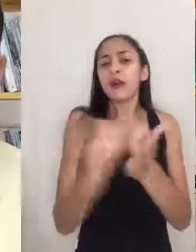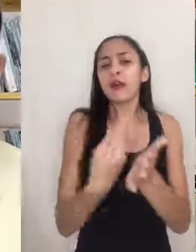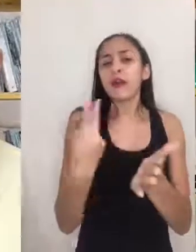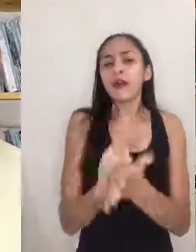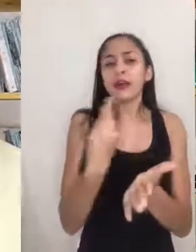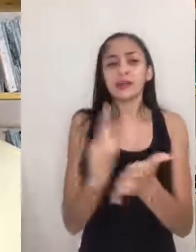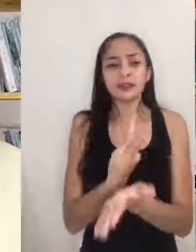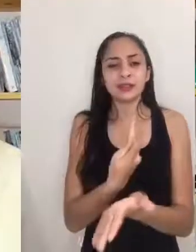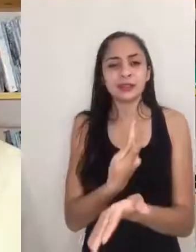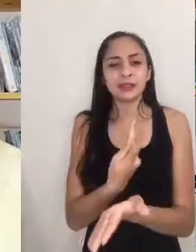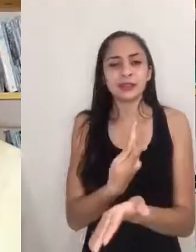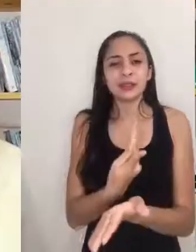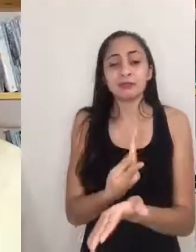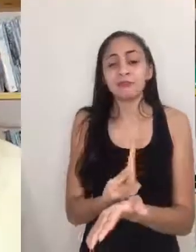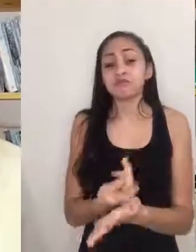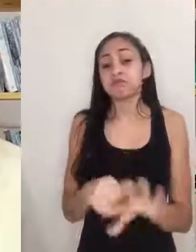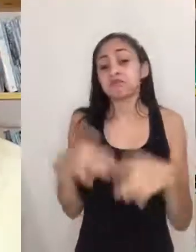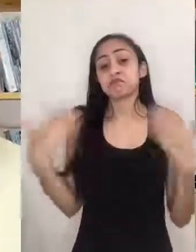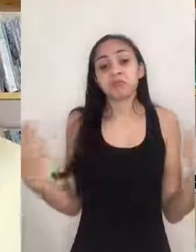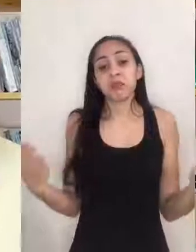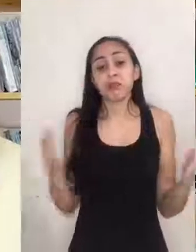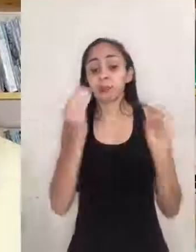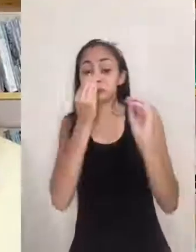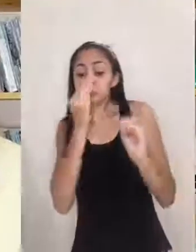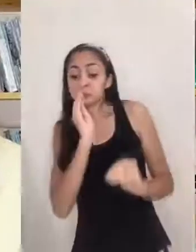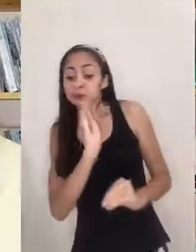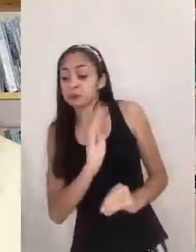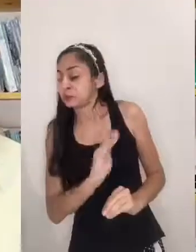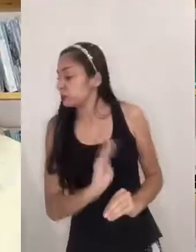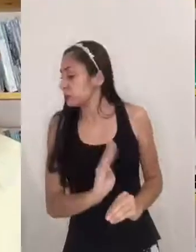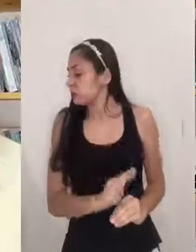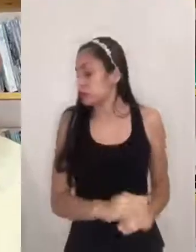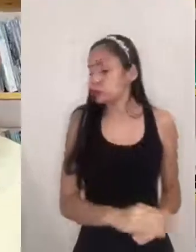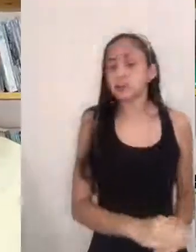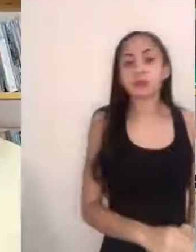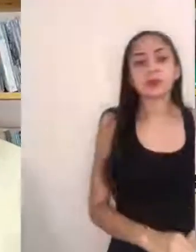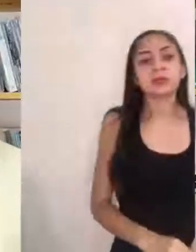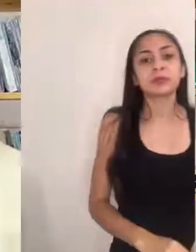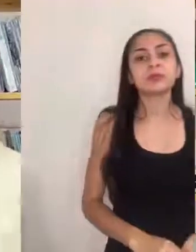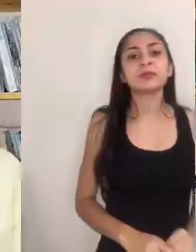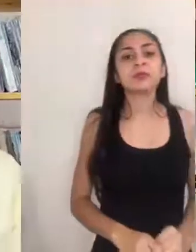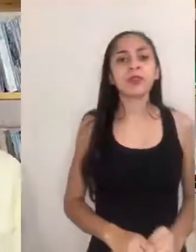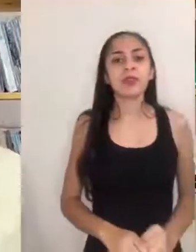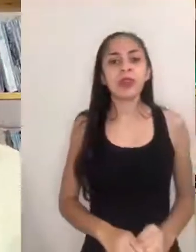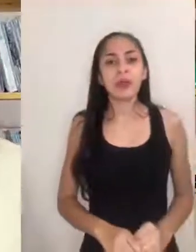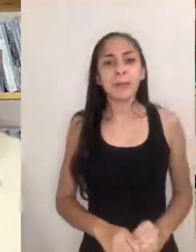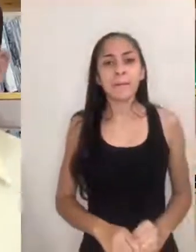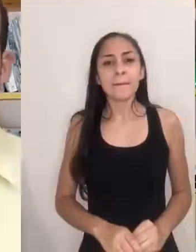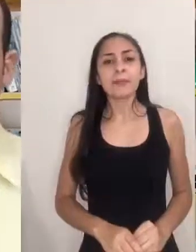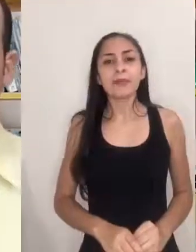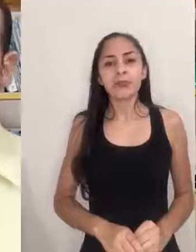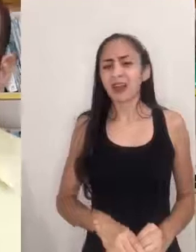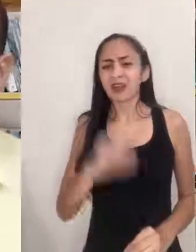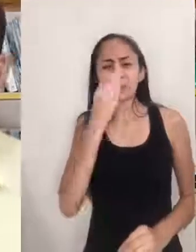o erro? Mais cedo ou mais tarde elas vão te abandonar. Quando as consequências dos teus pecados começarem a chegar